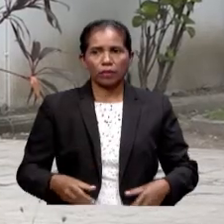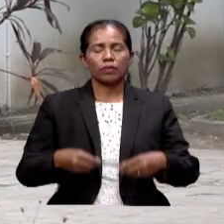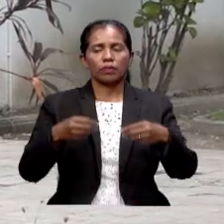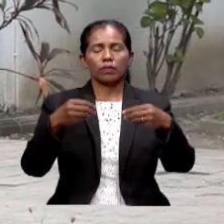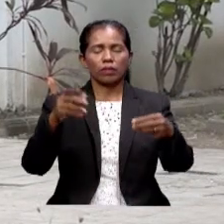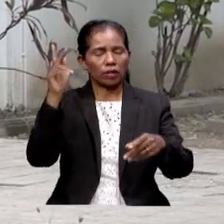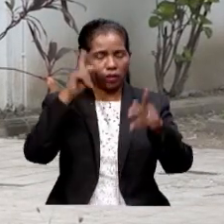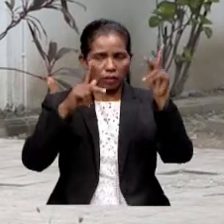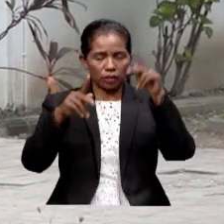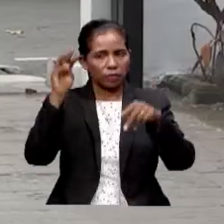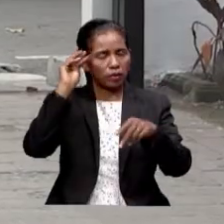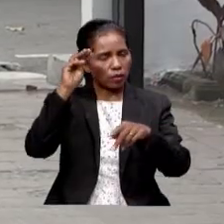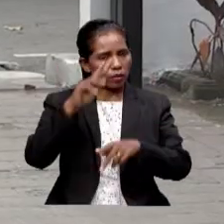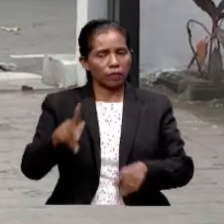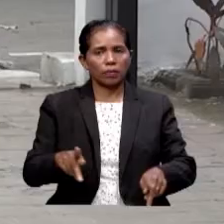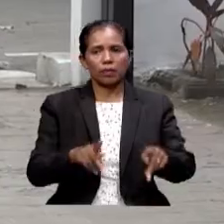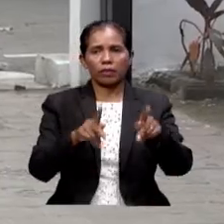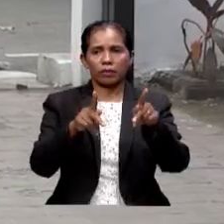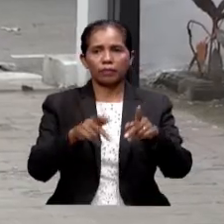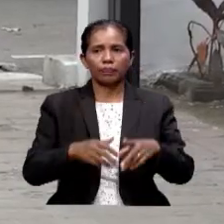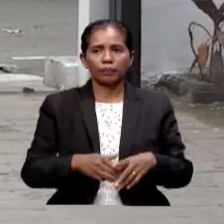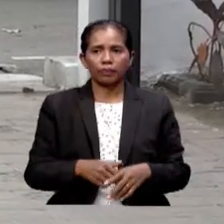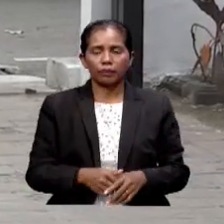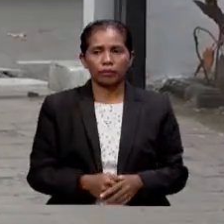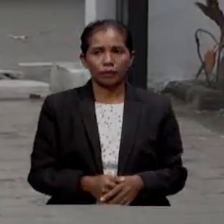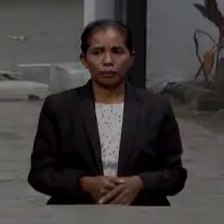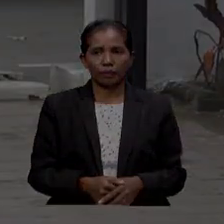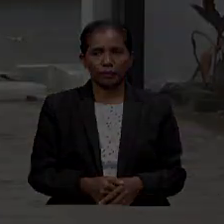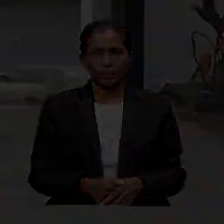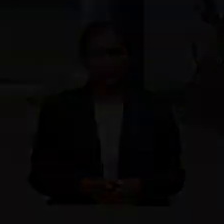caso ne ba Ministério Público. Tito Silva, Emrencina Martins, GMN.